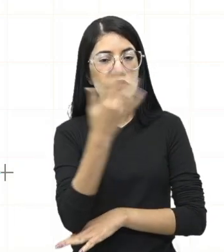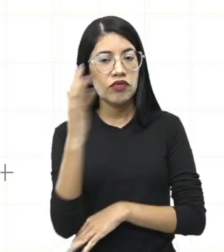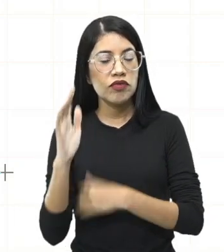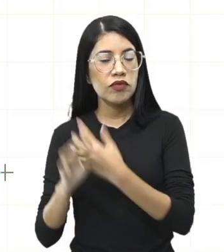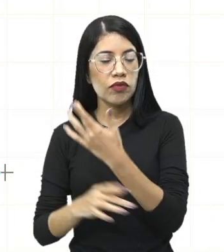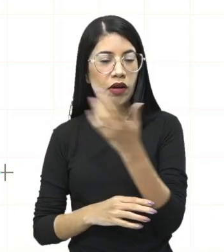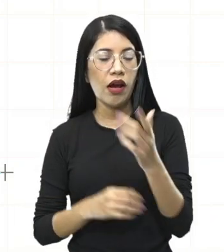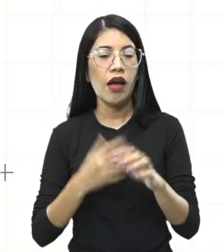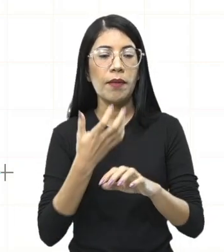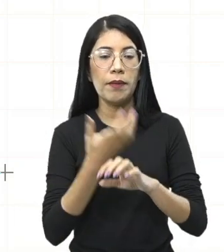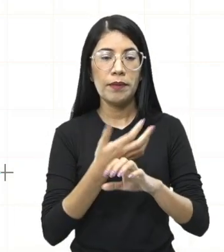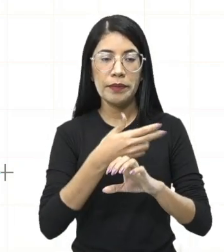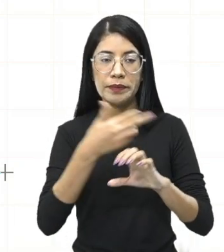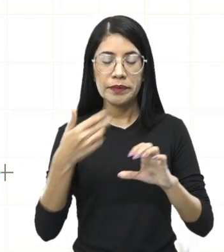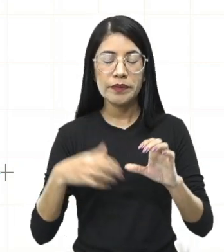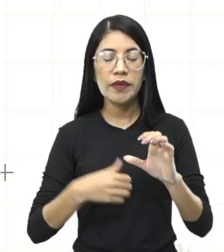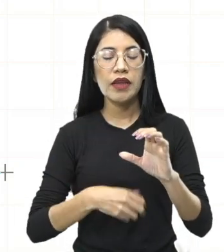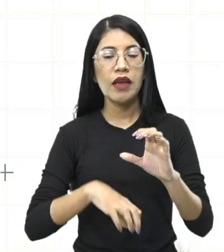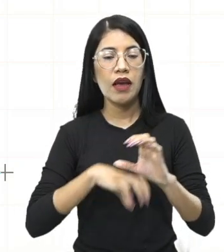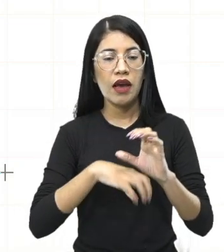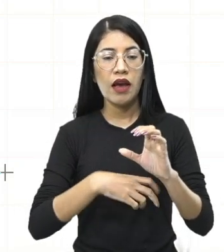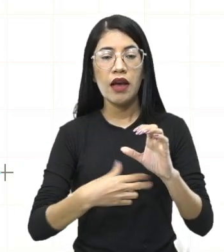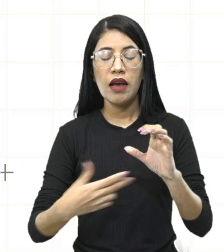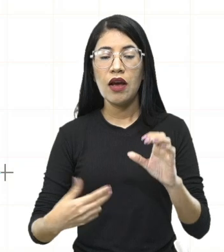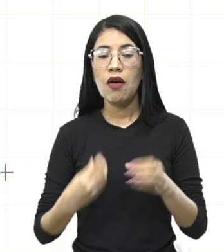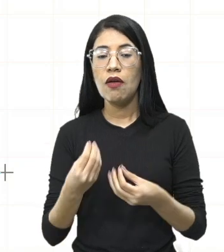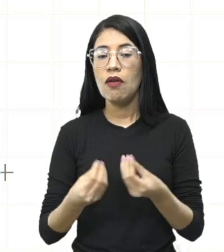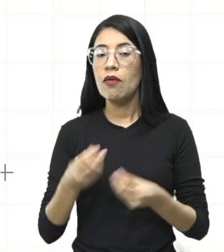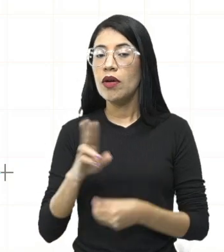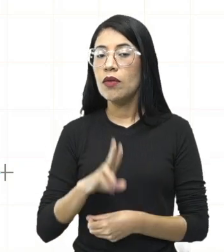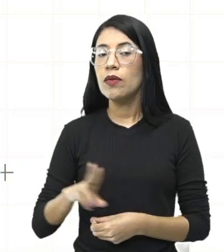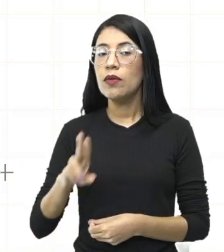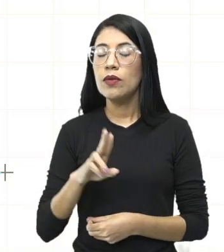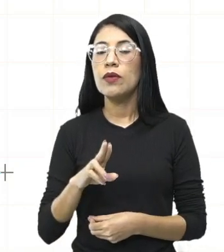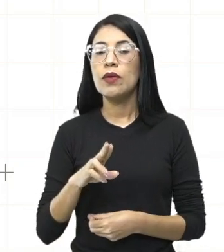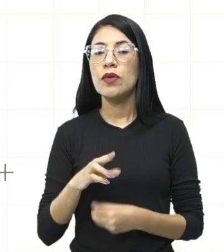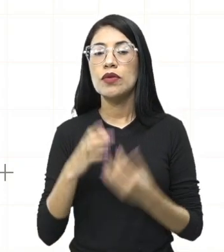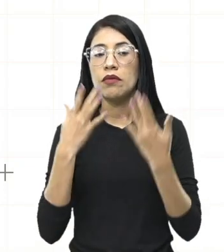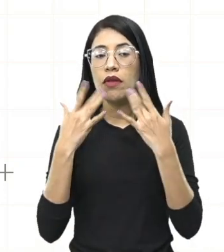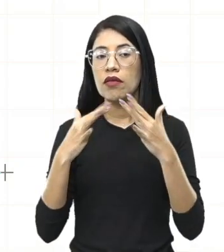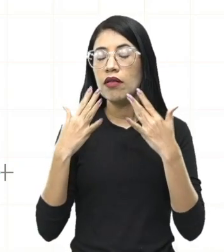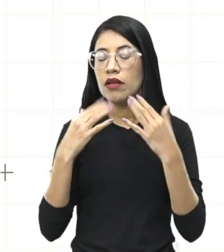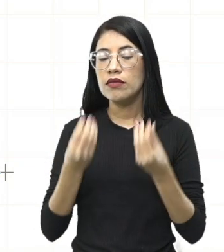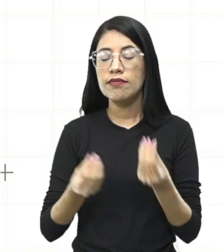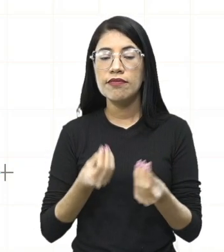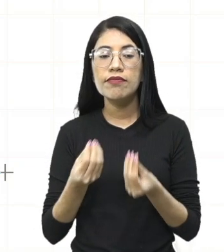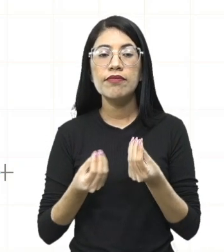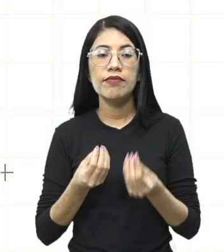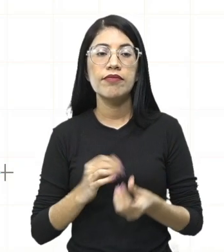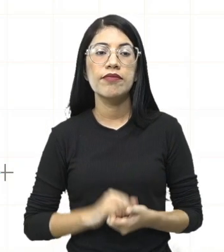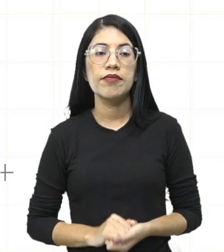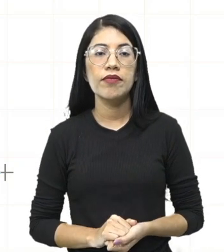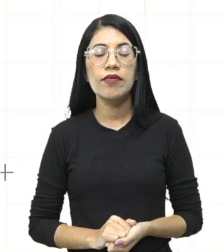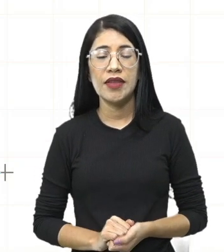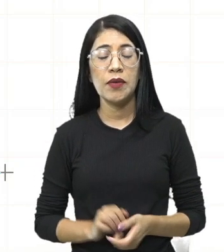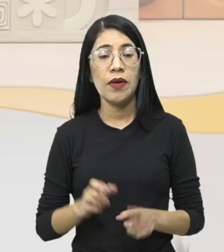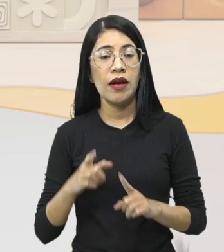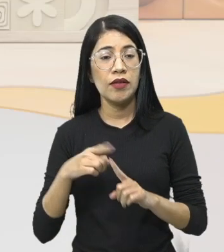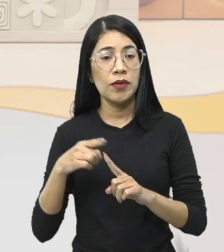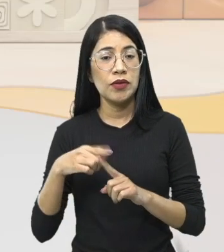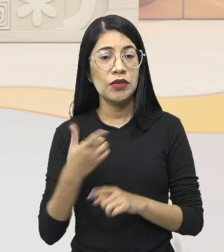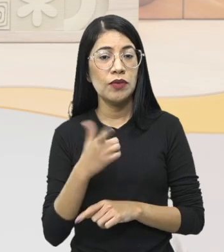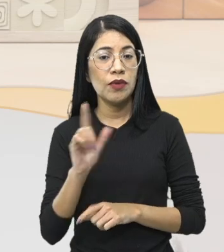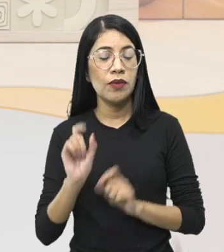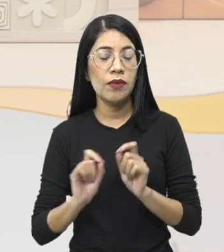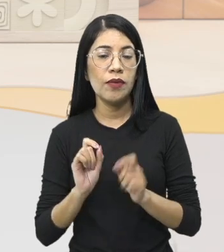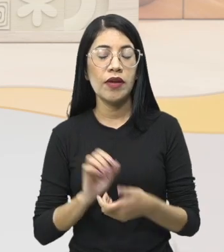fauna, da flora, o uso geral dos recursos naturais. Na próxima categoria,